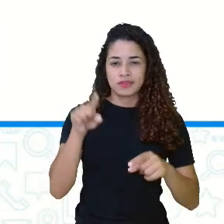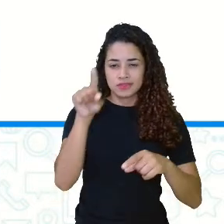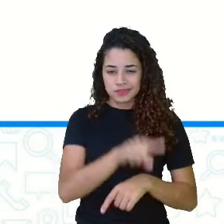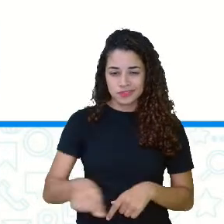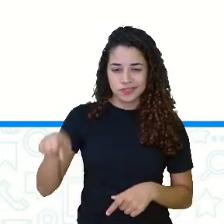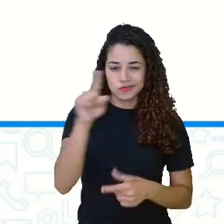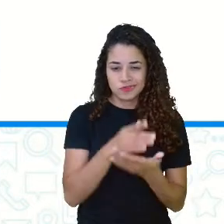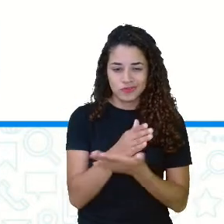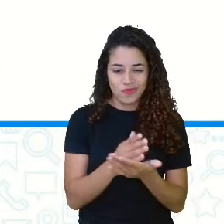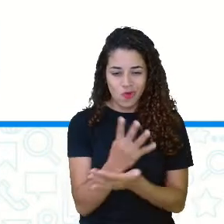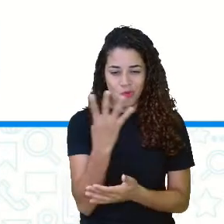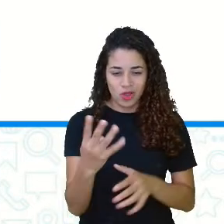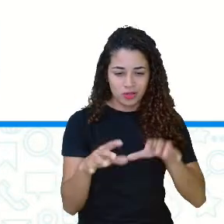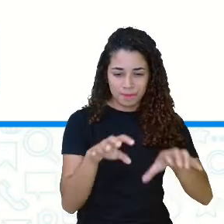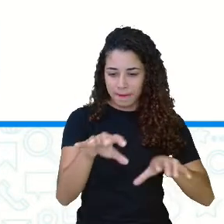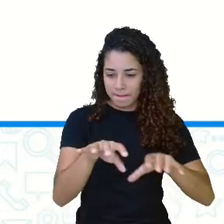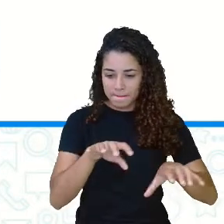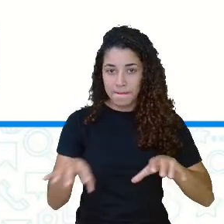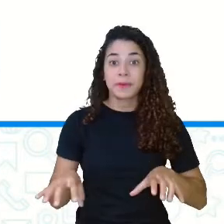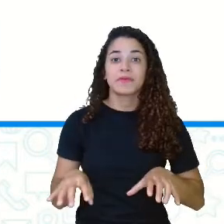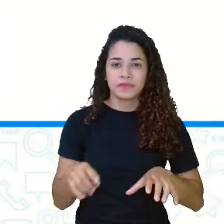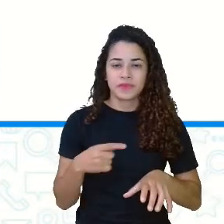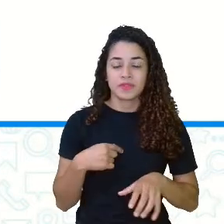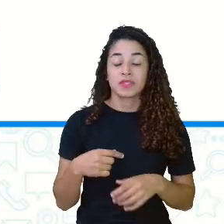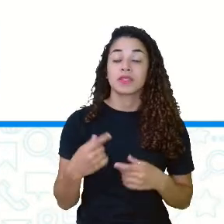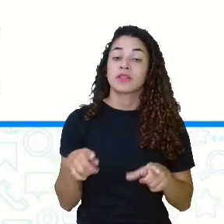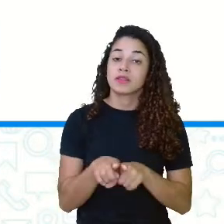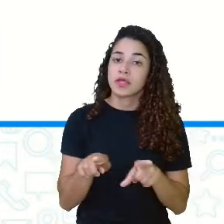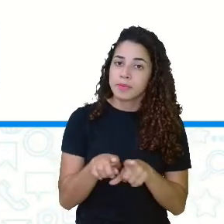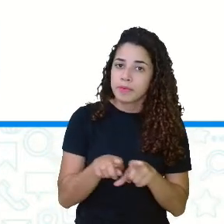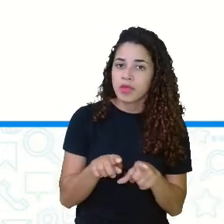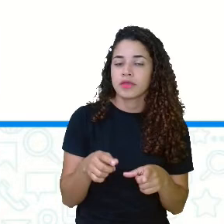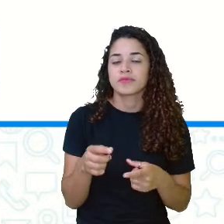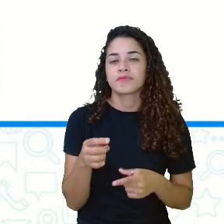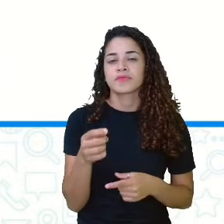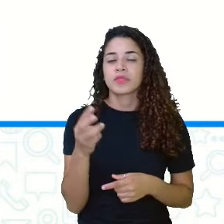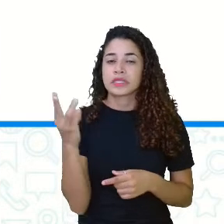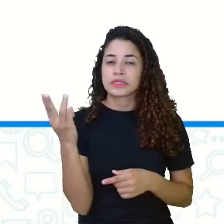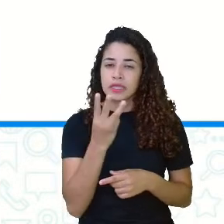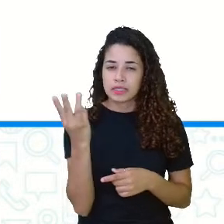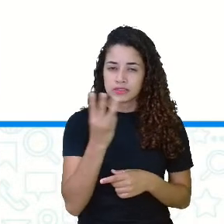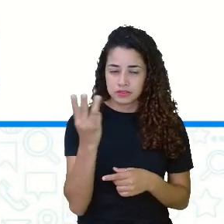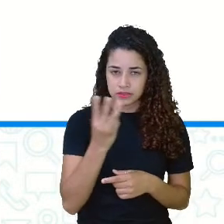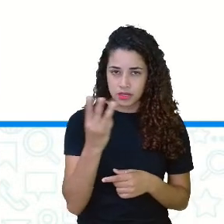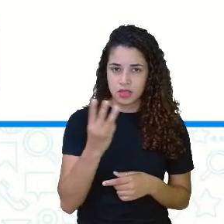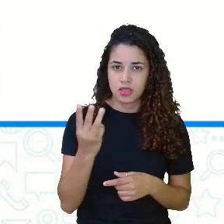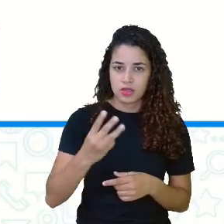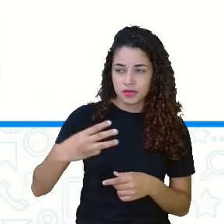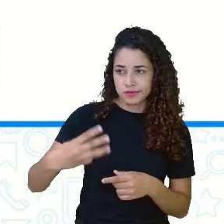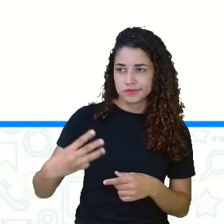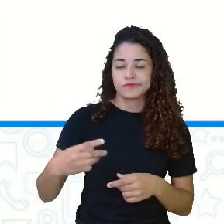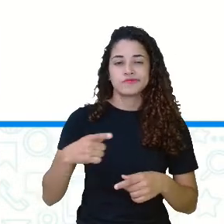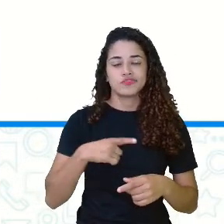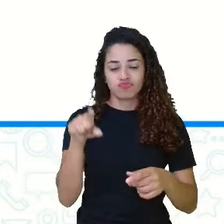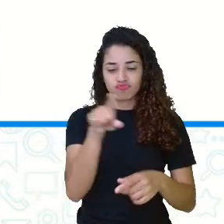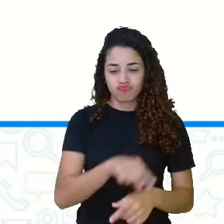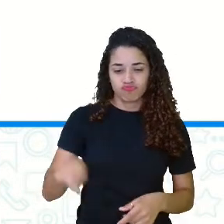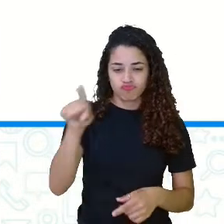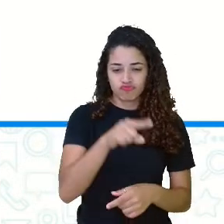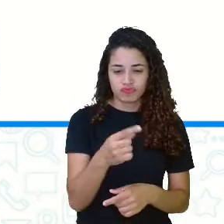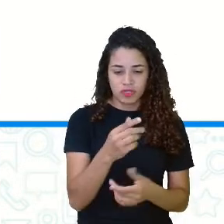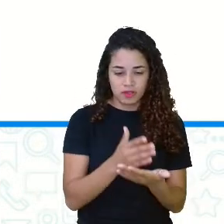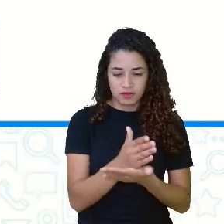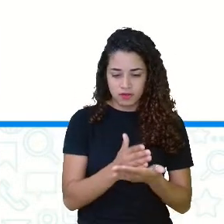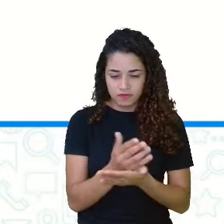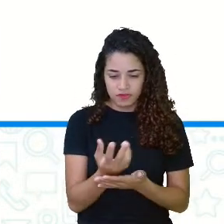4 partes e eu pintei uma. E o terceiro é um círculo que está dividido em 3 partes e eu